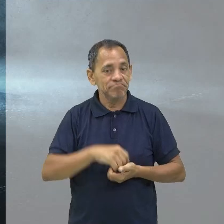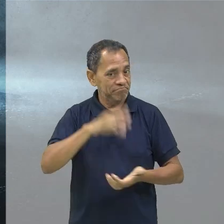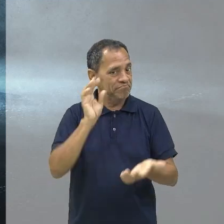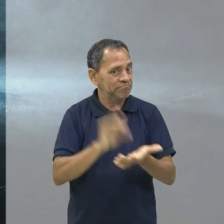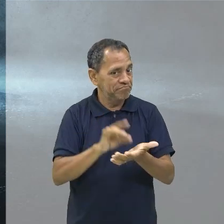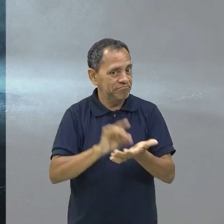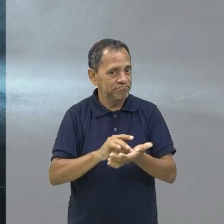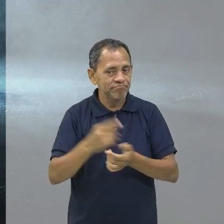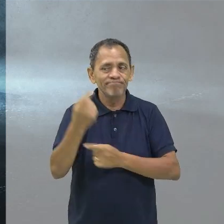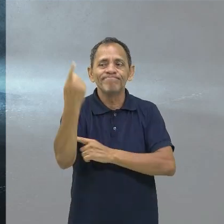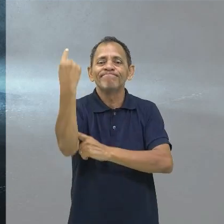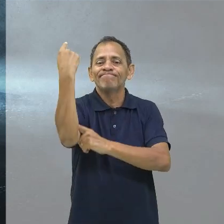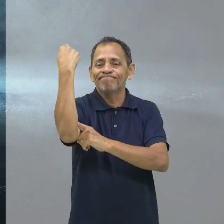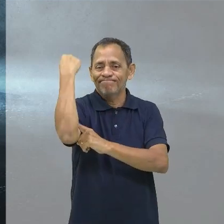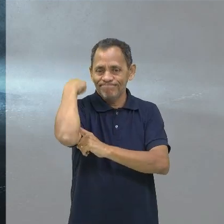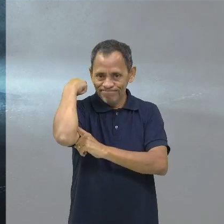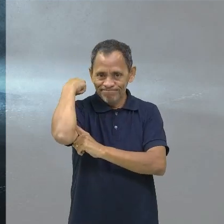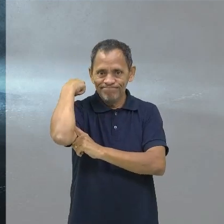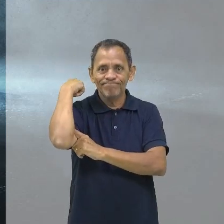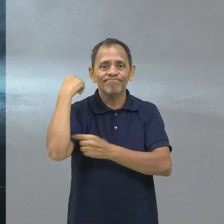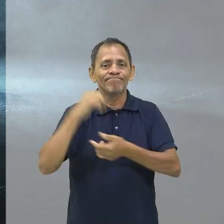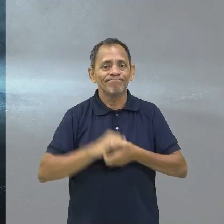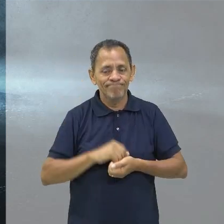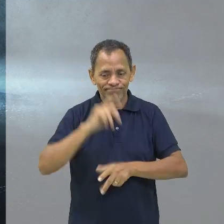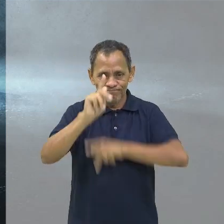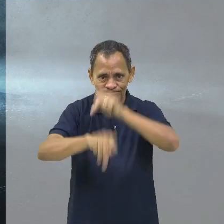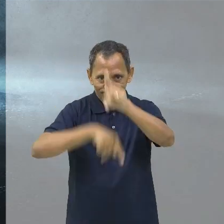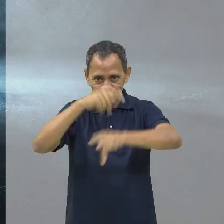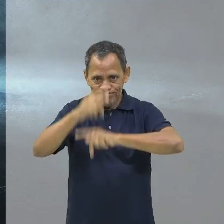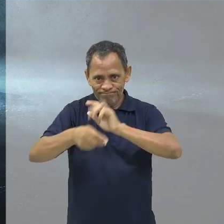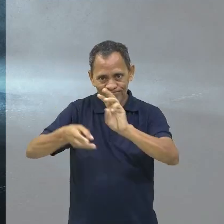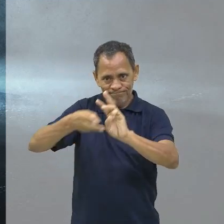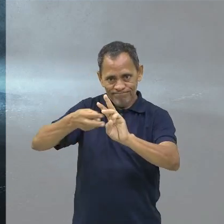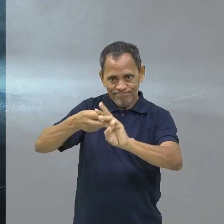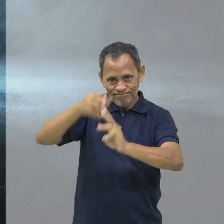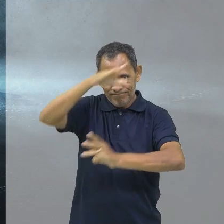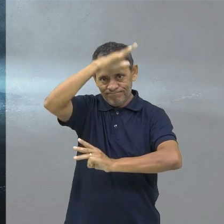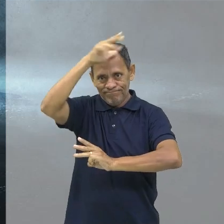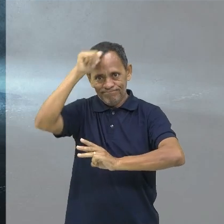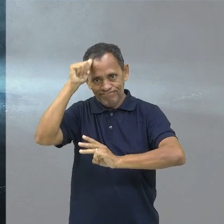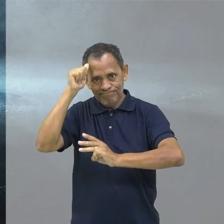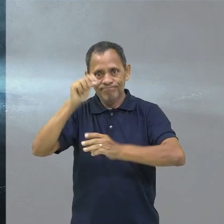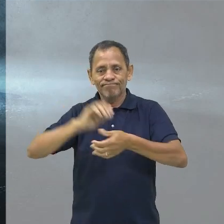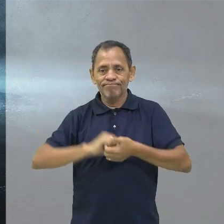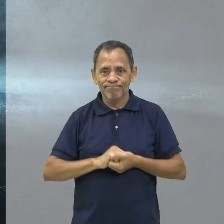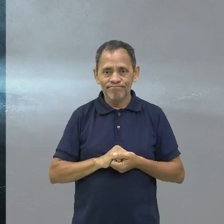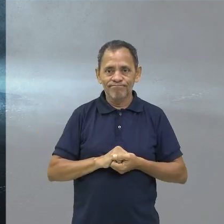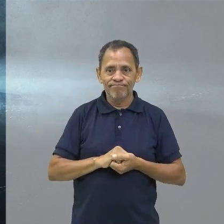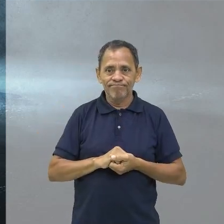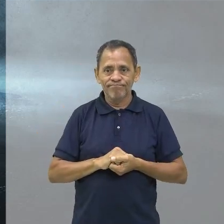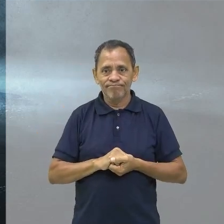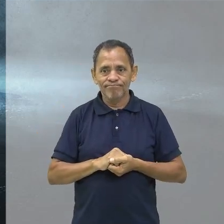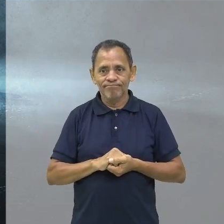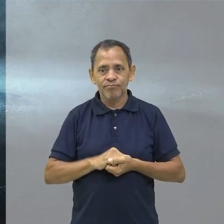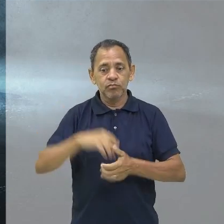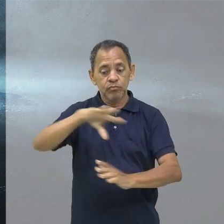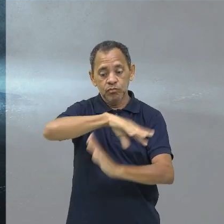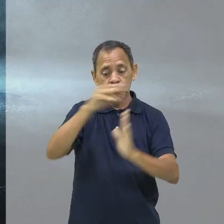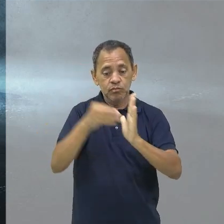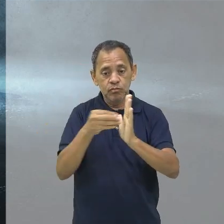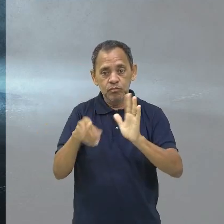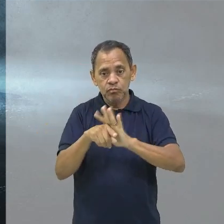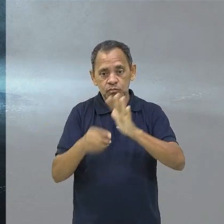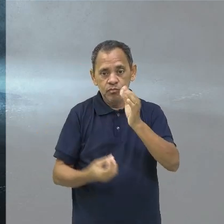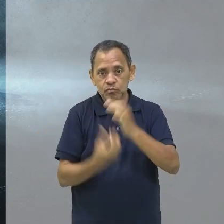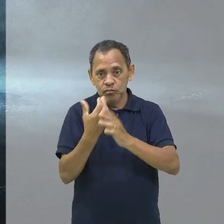muito tempo, os povos indígenas da Amazônia contam histórias que explicam a origem do mundo e